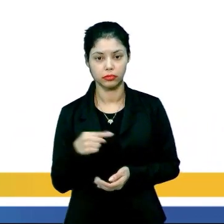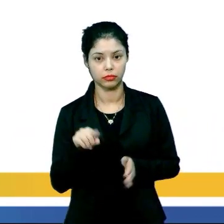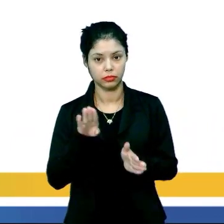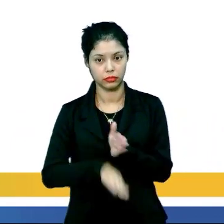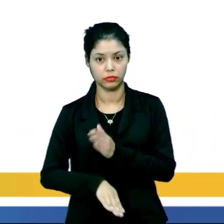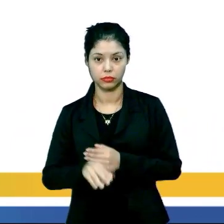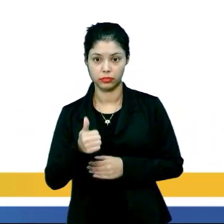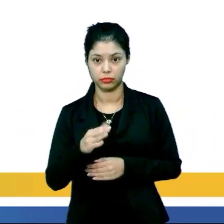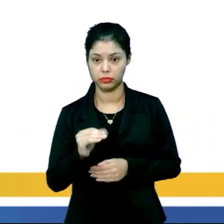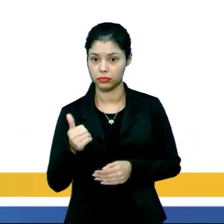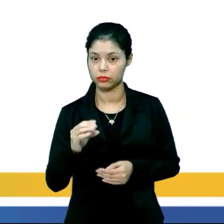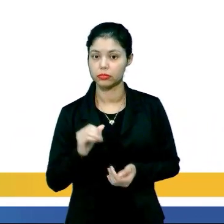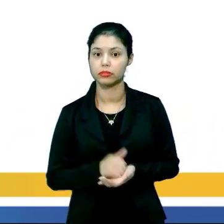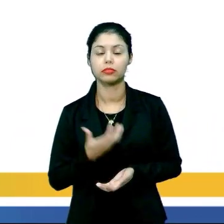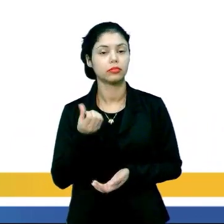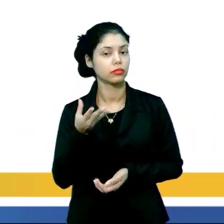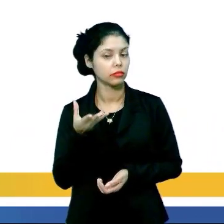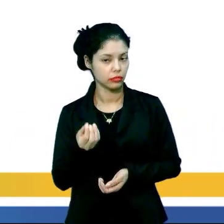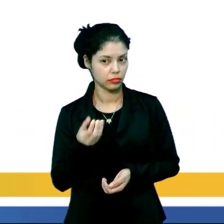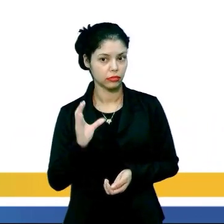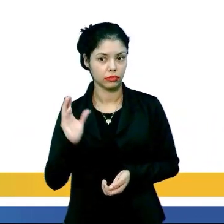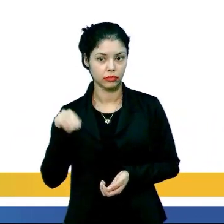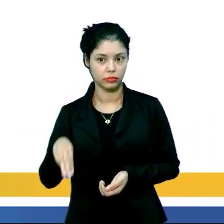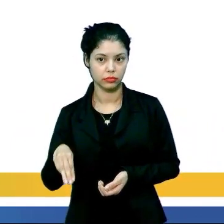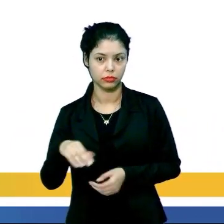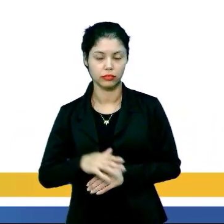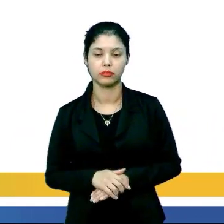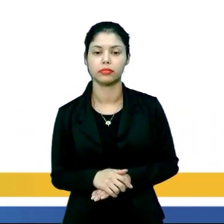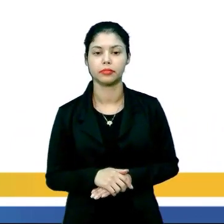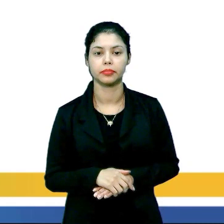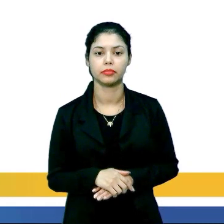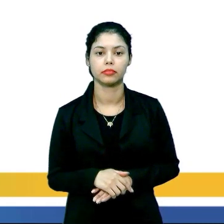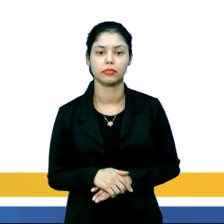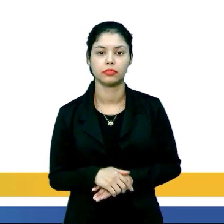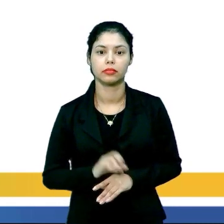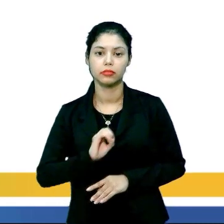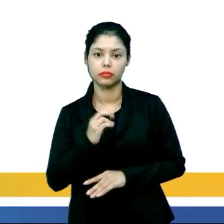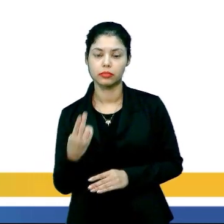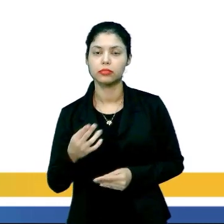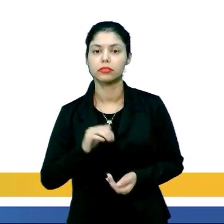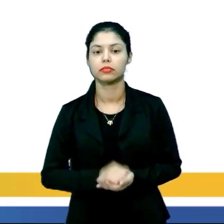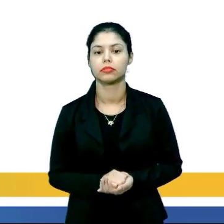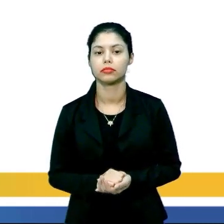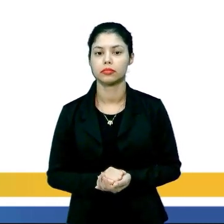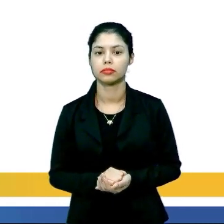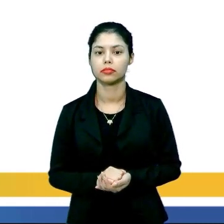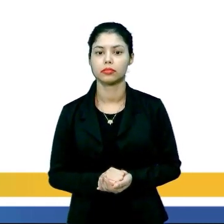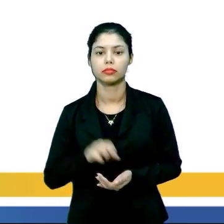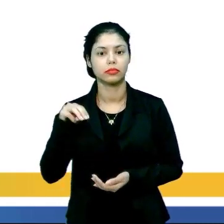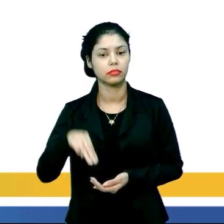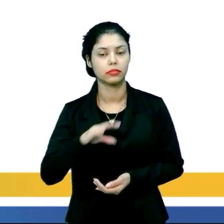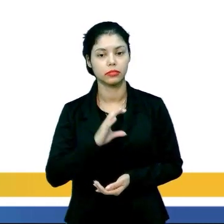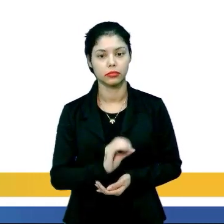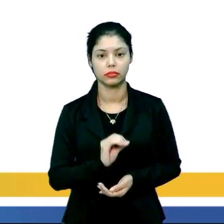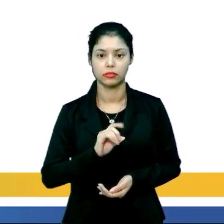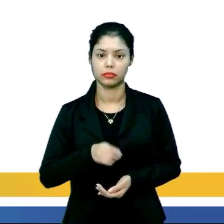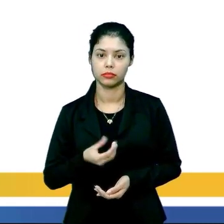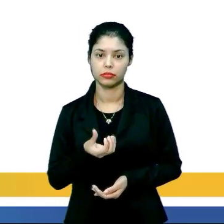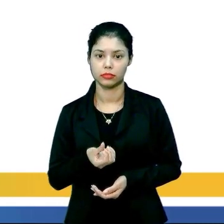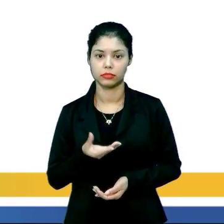menos 10 igual a 60 centímetros. Ou seja, passando para metros, nós